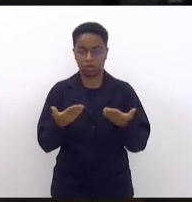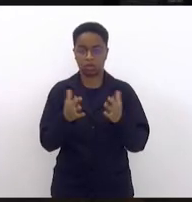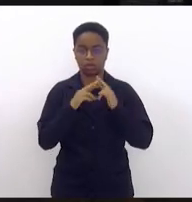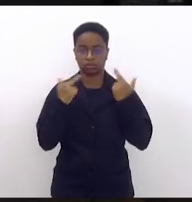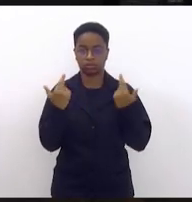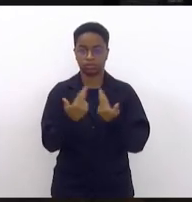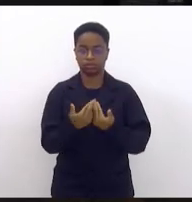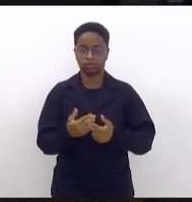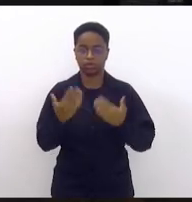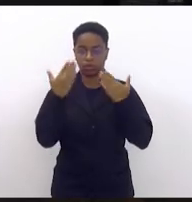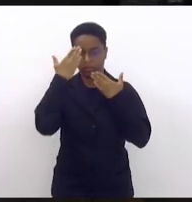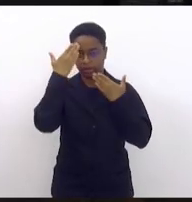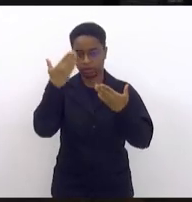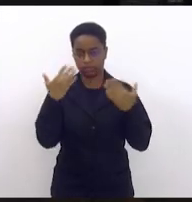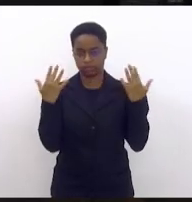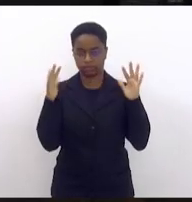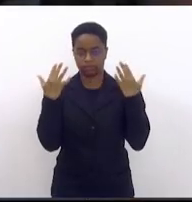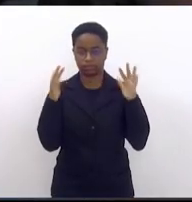sessão